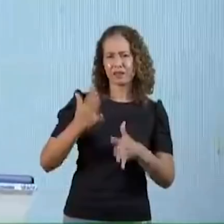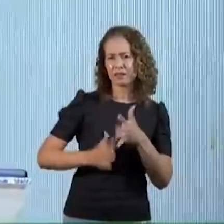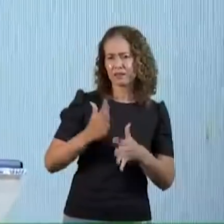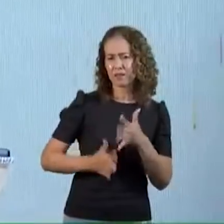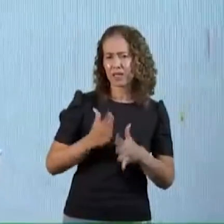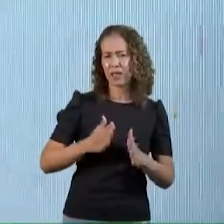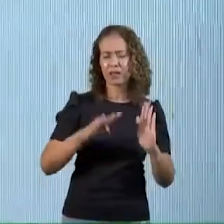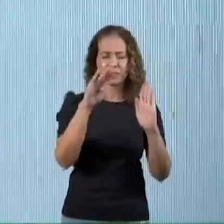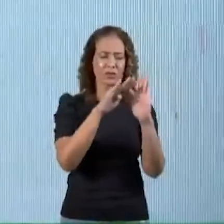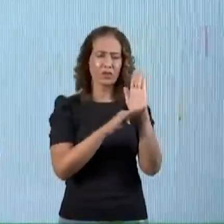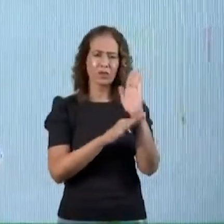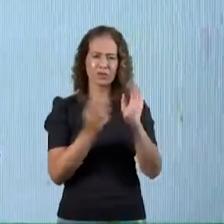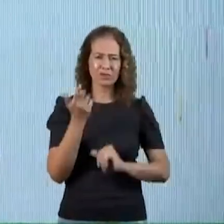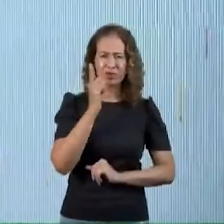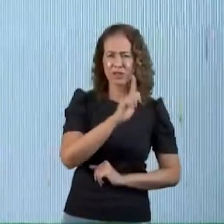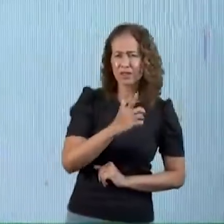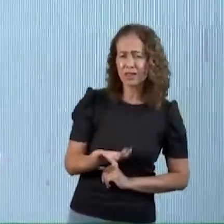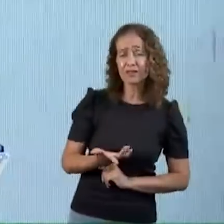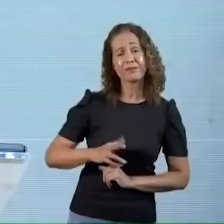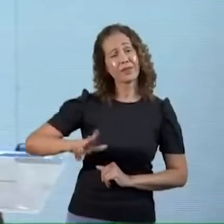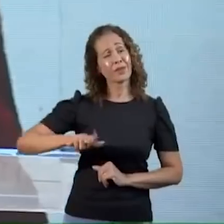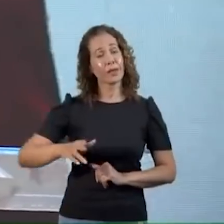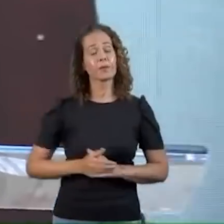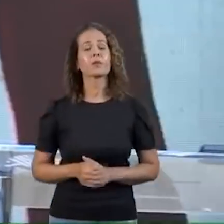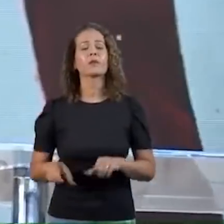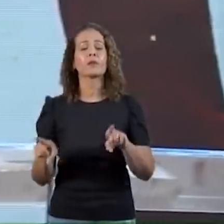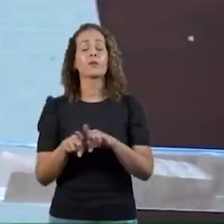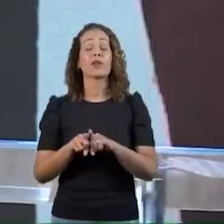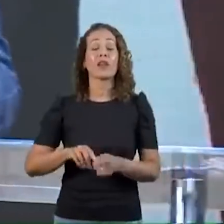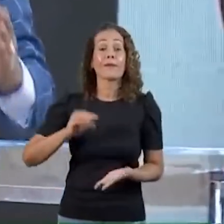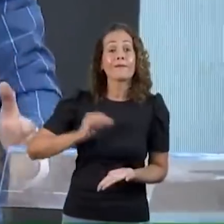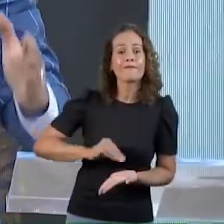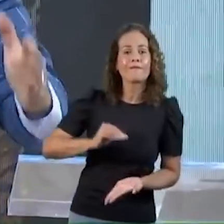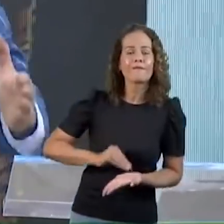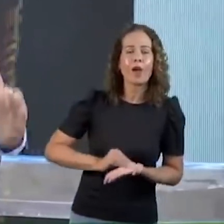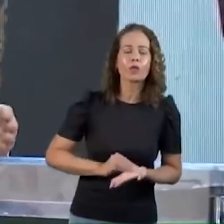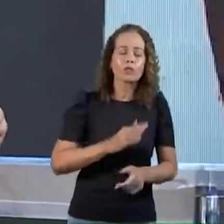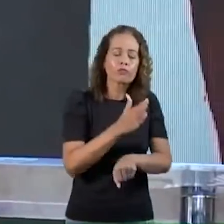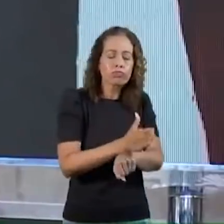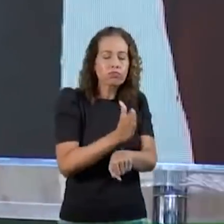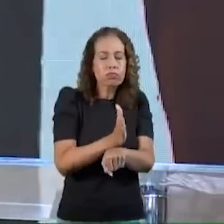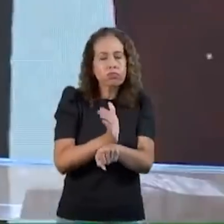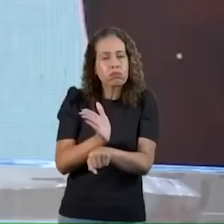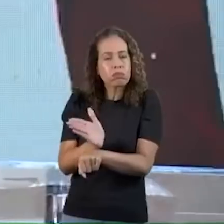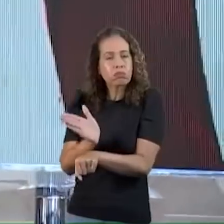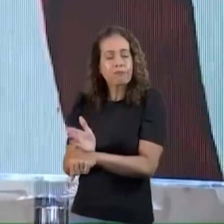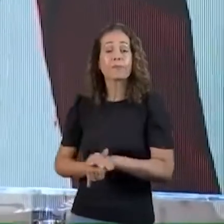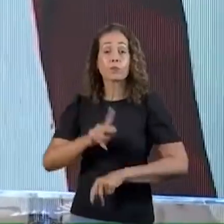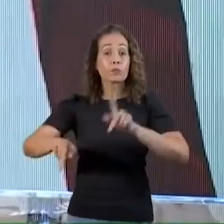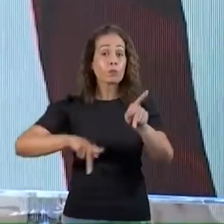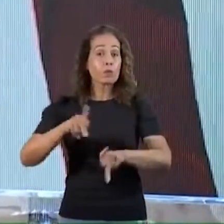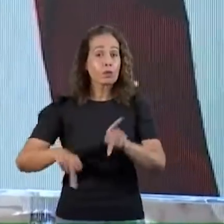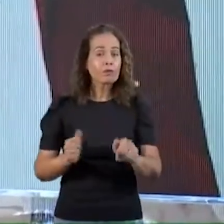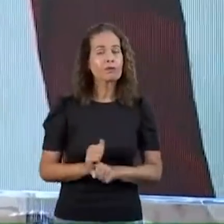cumprir os nossos alvos? O que mais? Indisciplina. O povo brasileiro não é disciplinado. Eu tive a oportunidade,